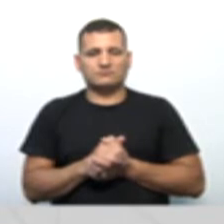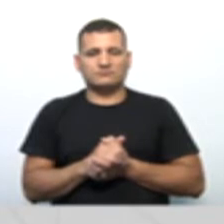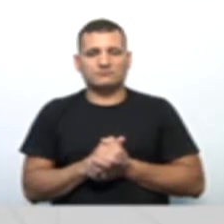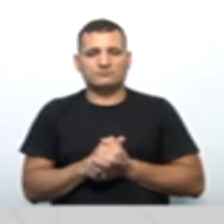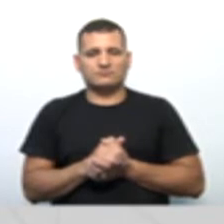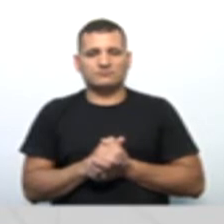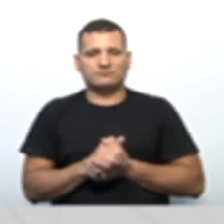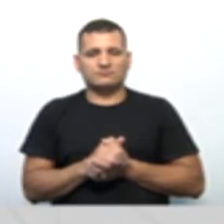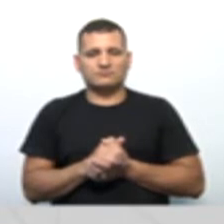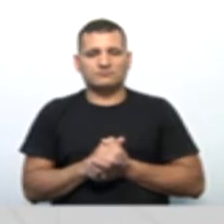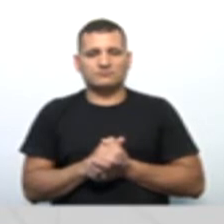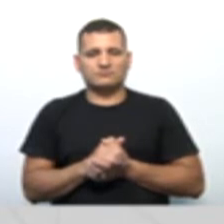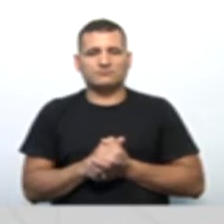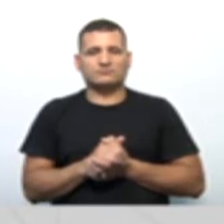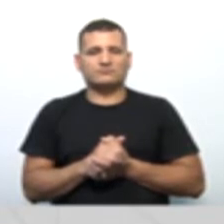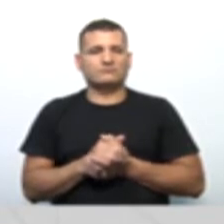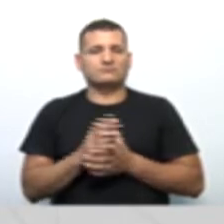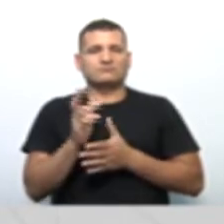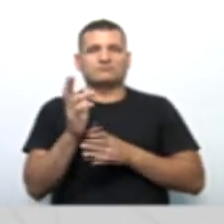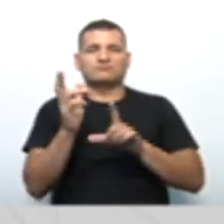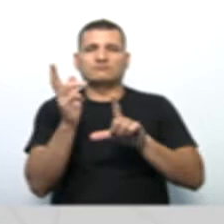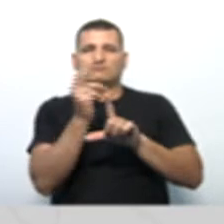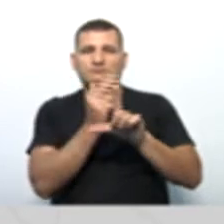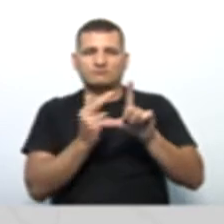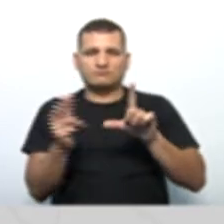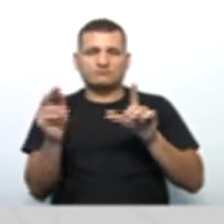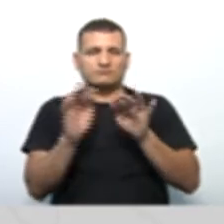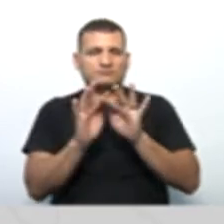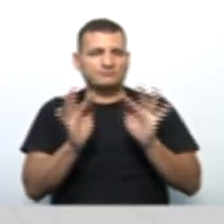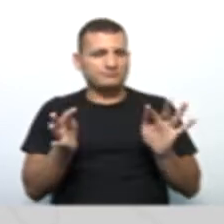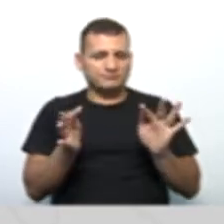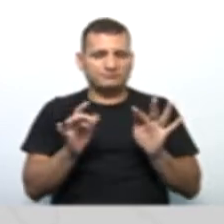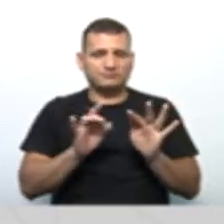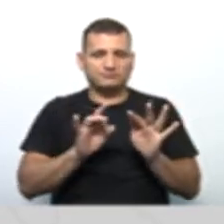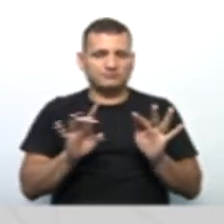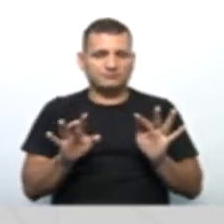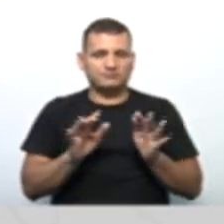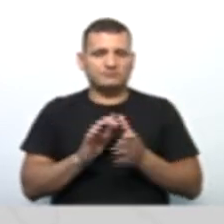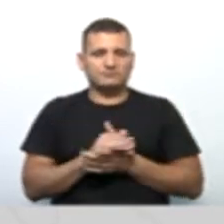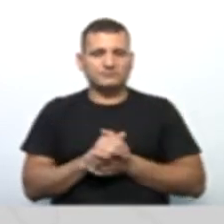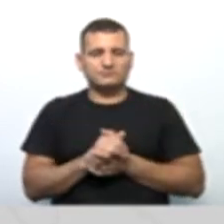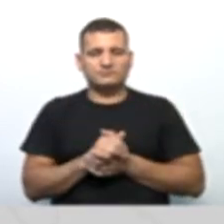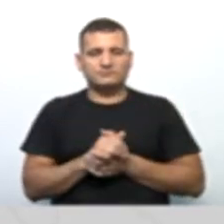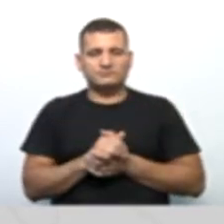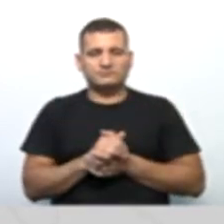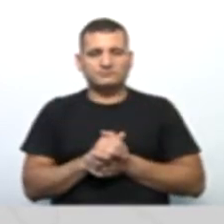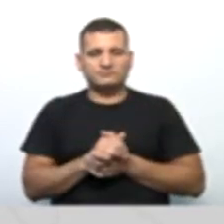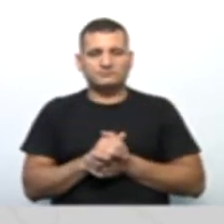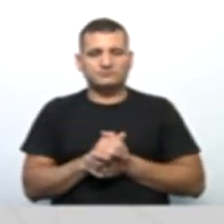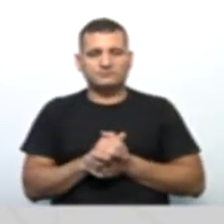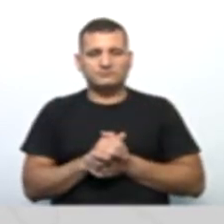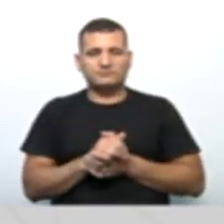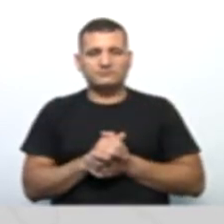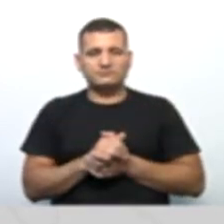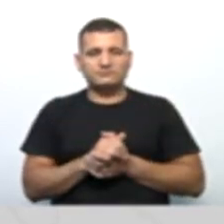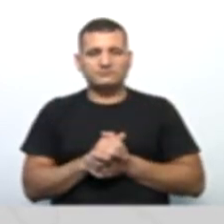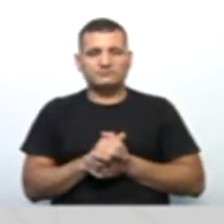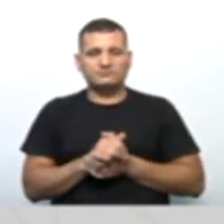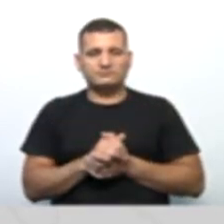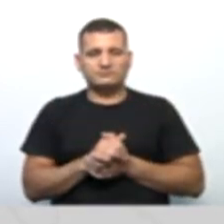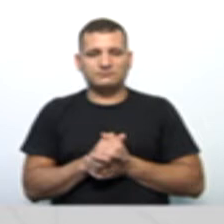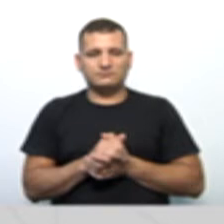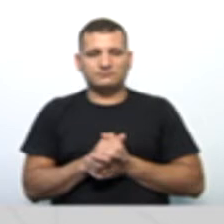apresentou tão rapidamente como tema diferente bem nem simplesinho mesmo você já tem uma idéia de como pode